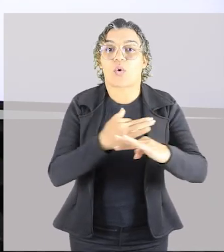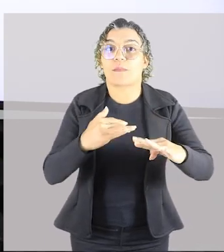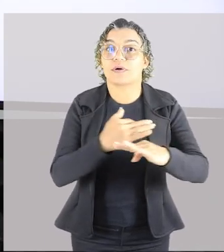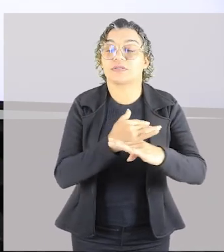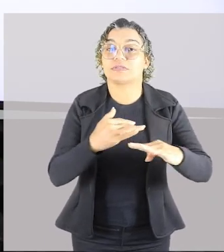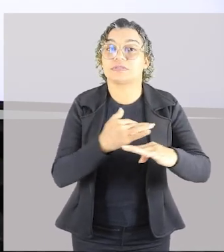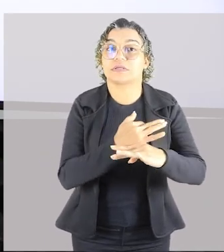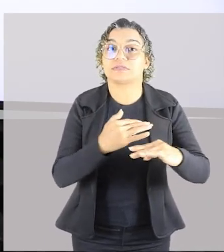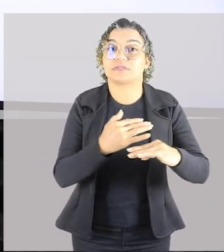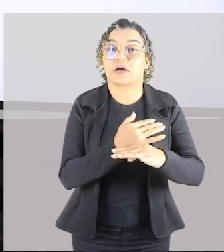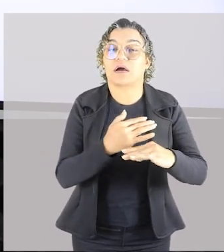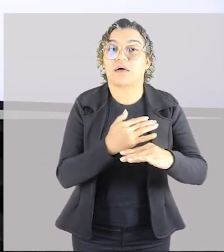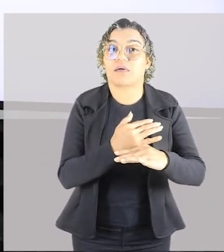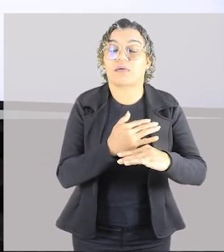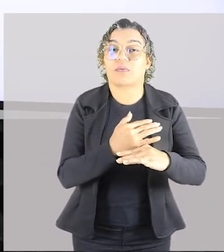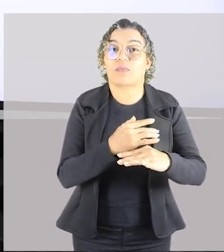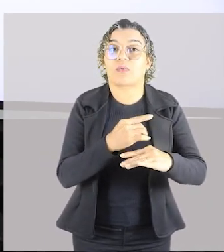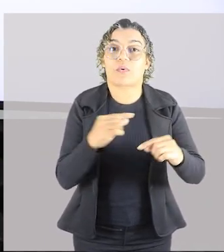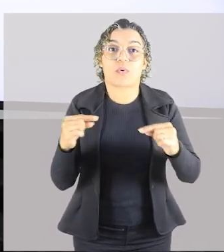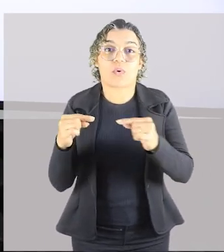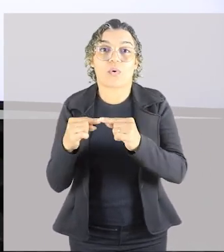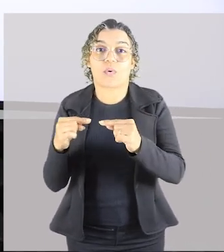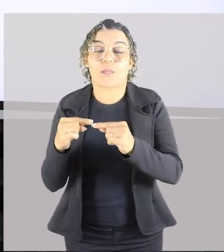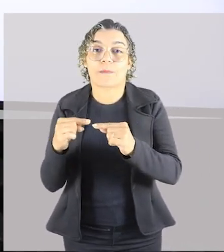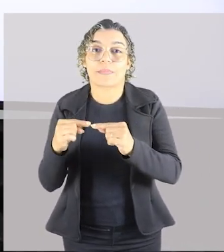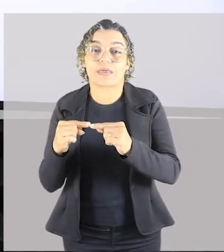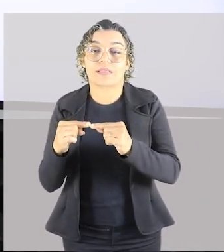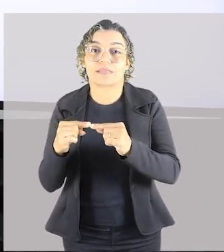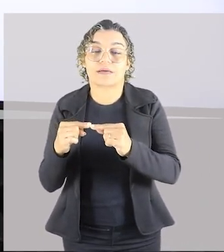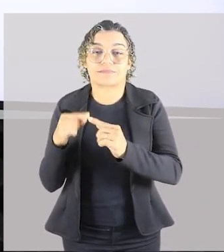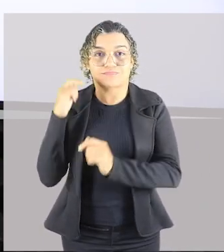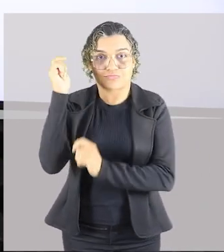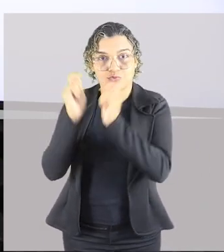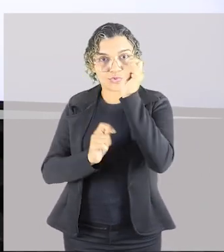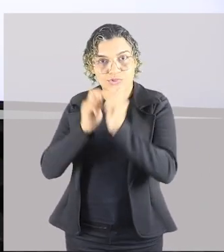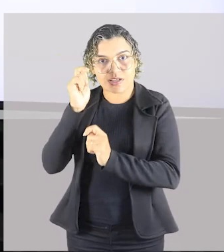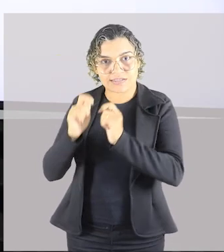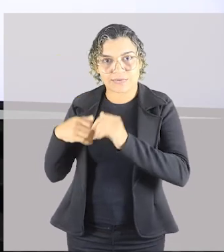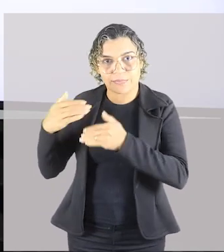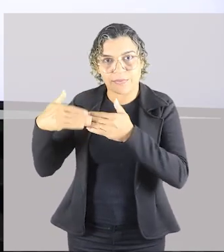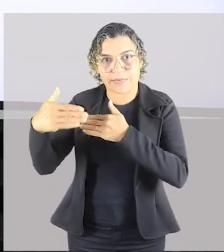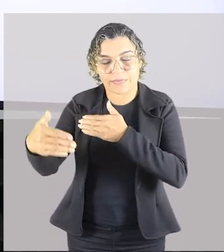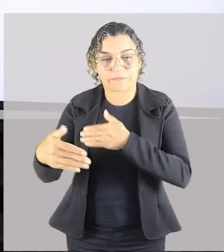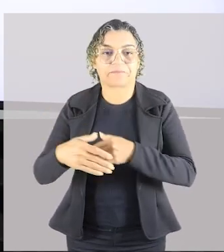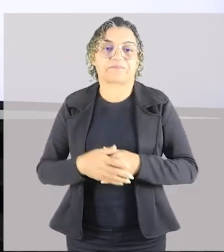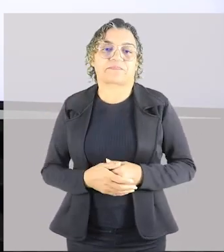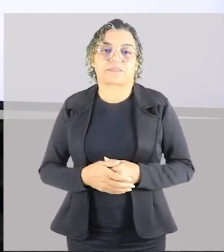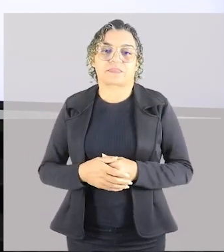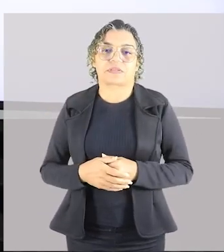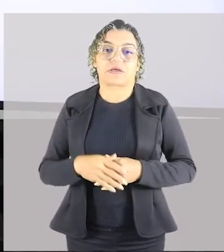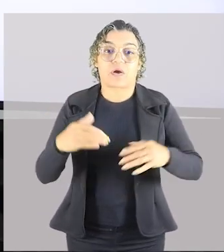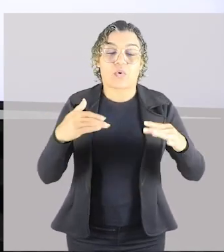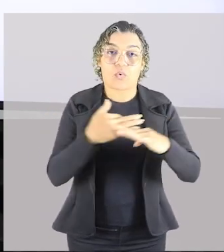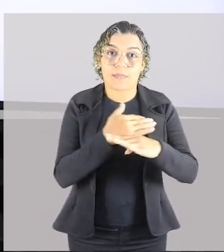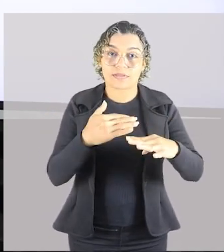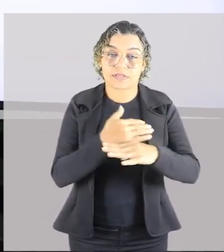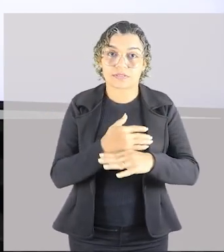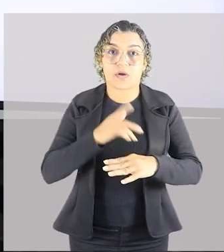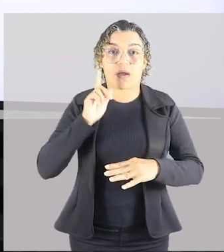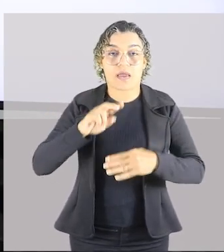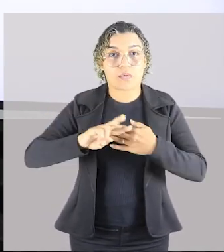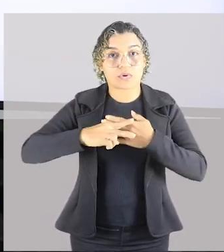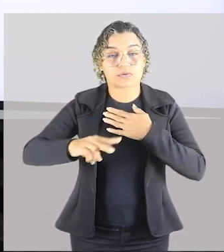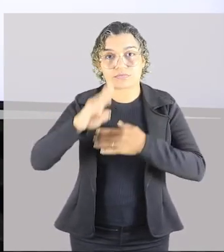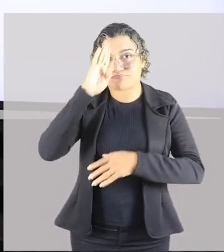mão dada com o processo de industrialização, tá certo? A urbanização podemos entender como uma consequência